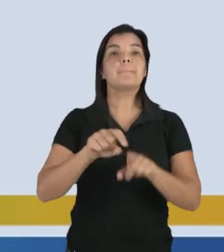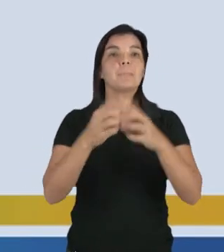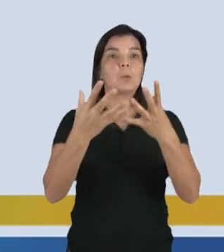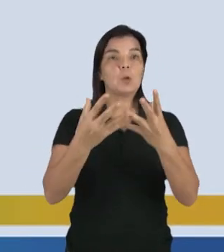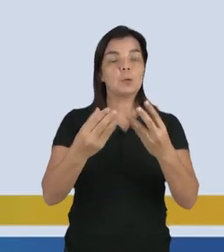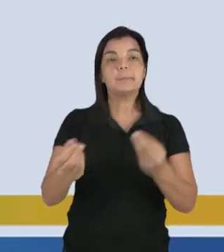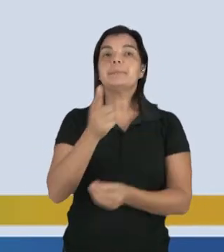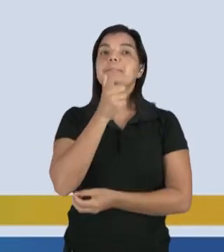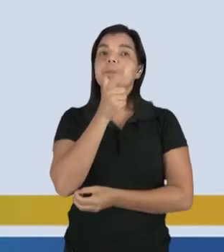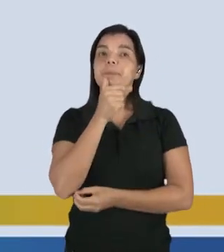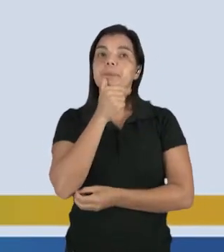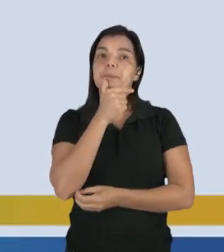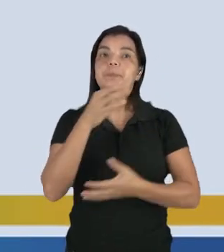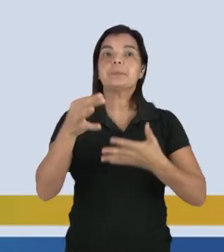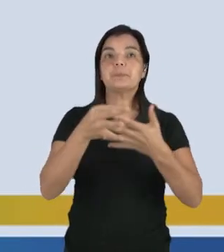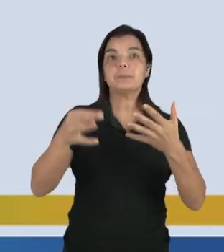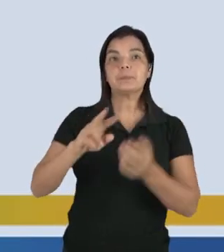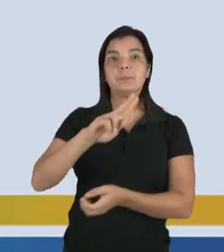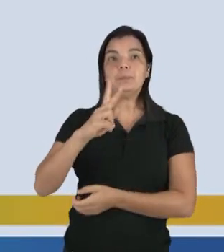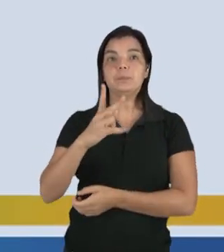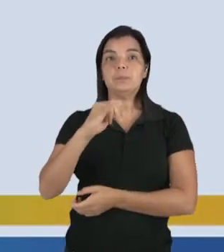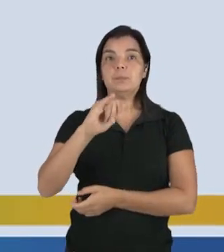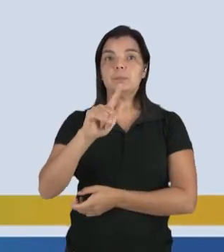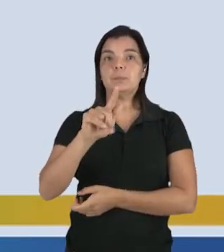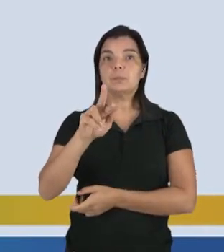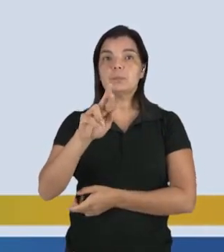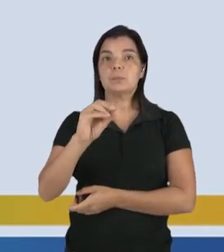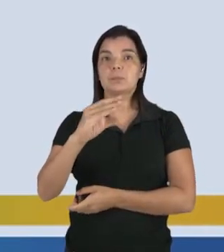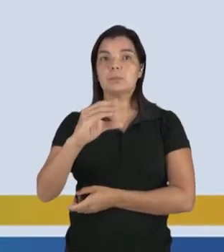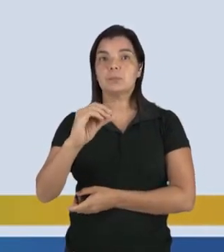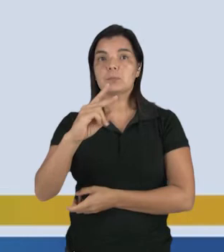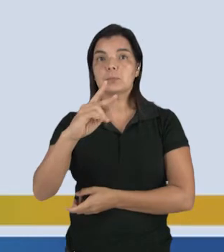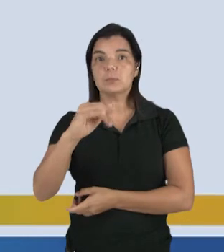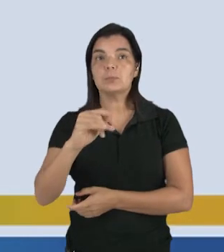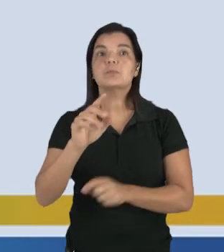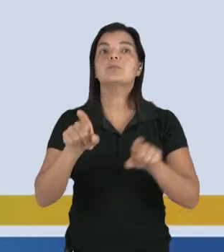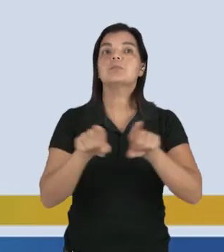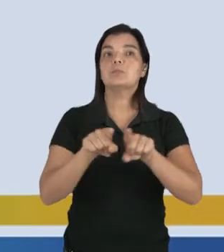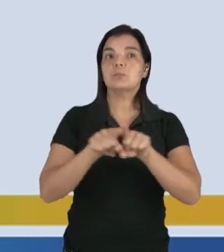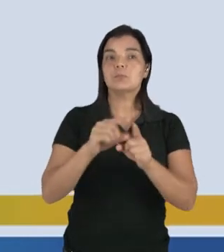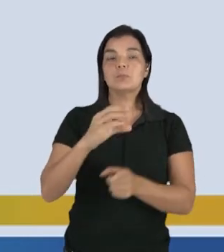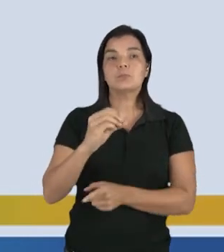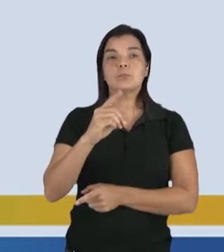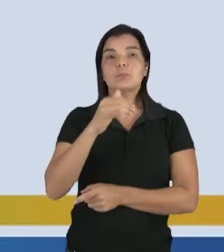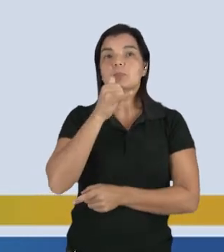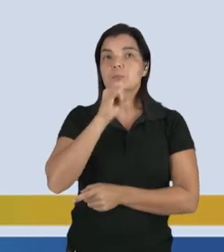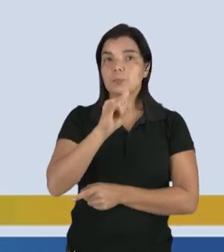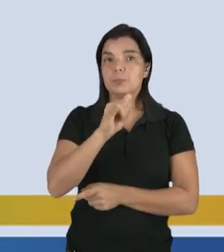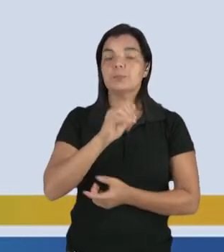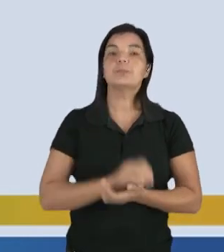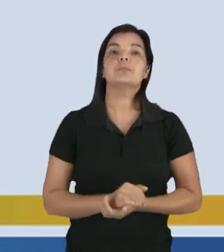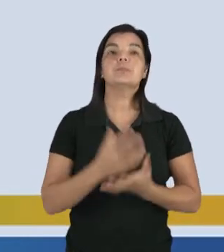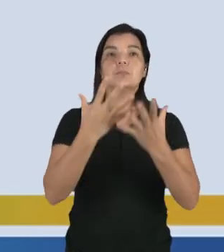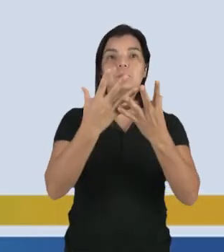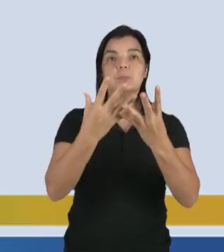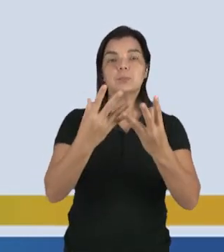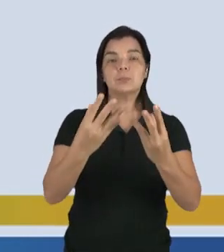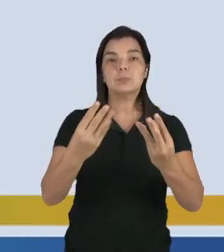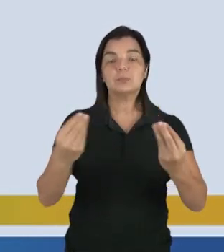é solúvel em água, tem propriedades higroscópicas e funciona como condutores de